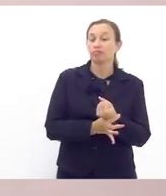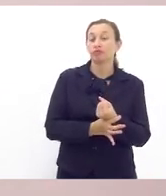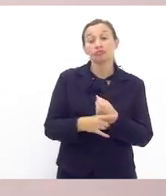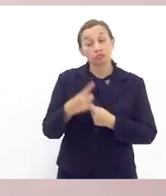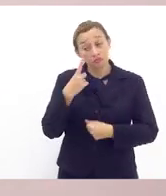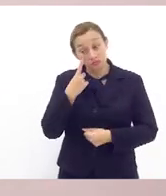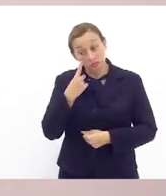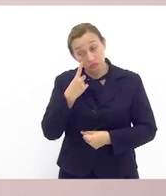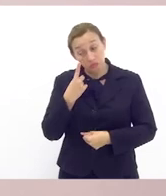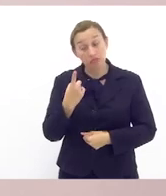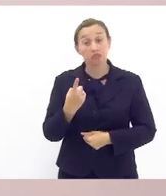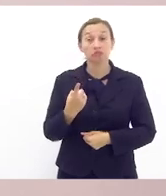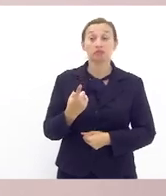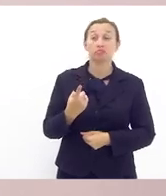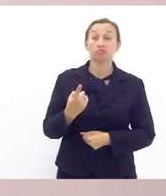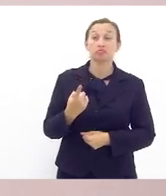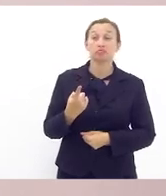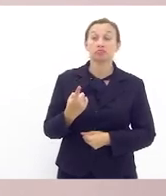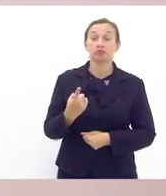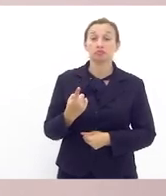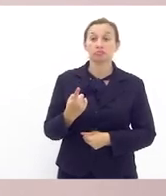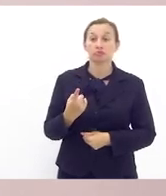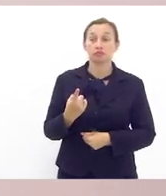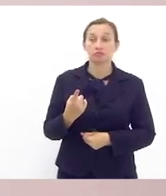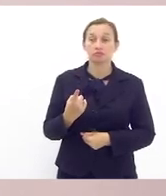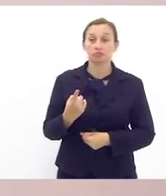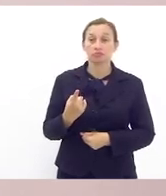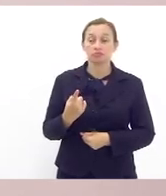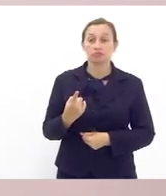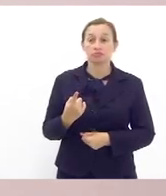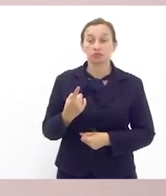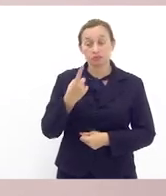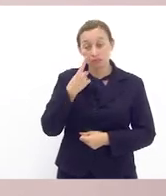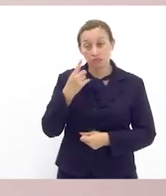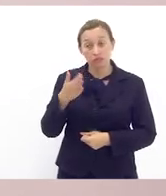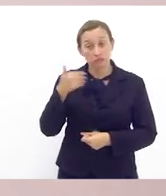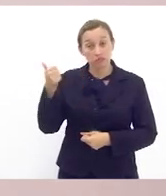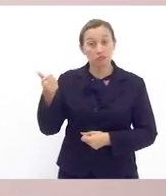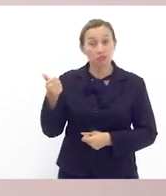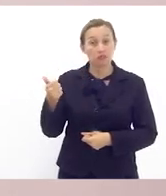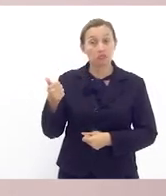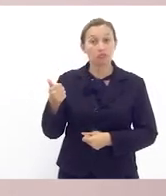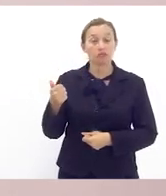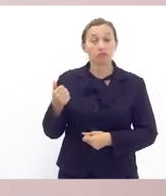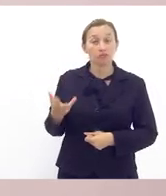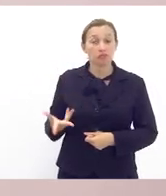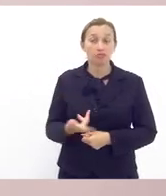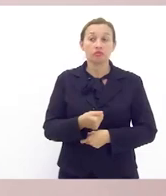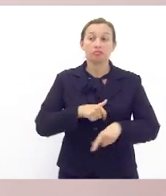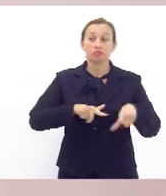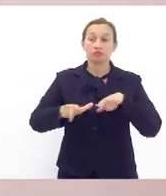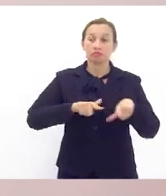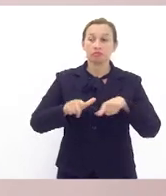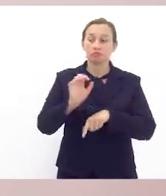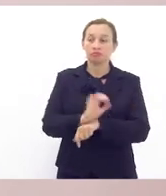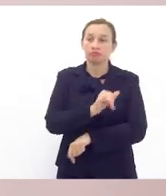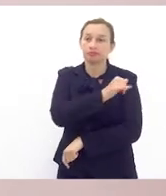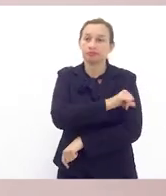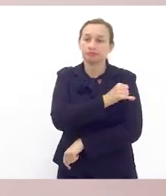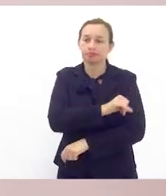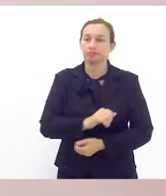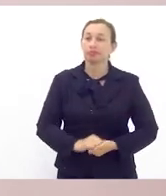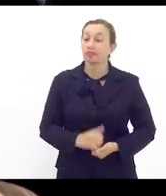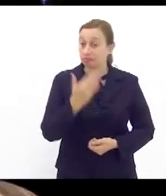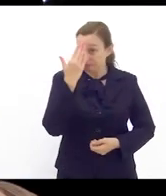tá olhando para isso para tentar buscar uma regulação mais efetiva para o estado do Rio